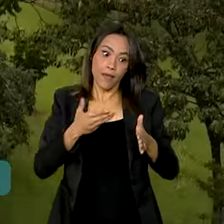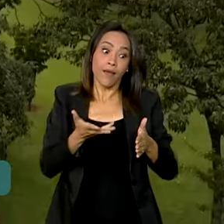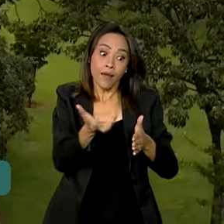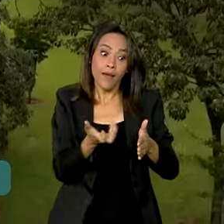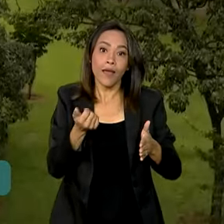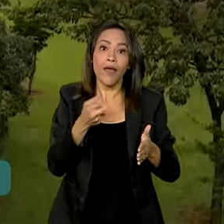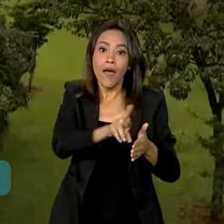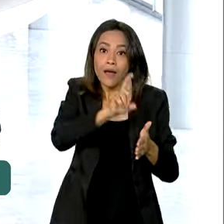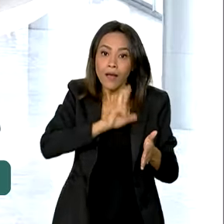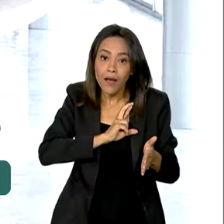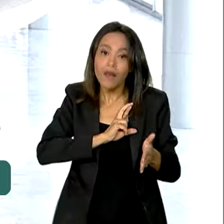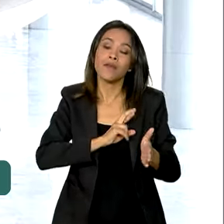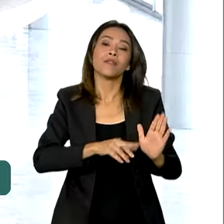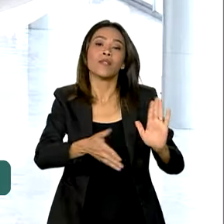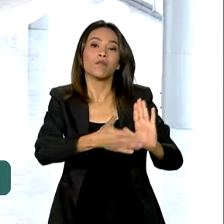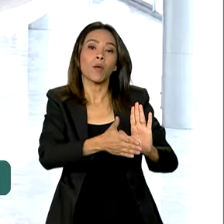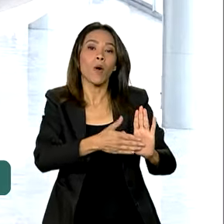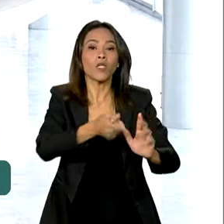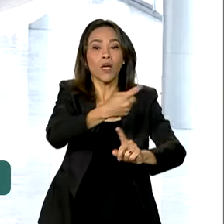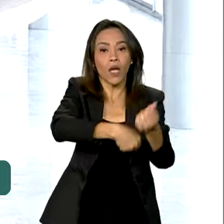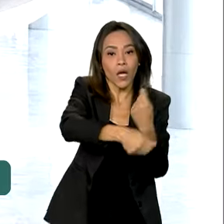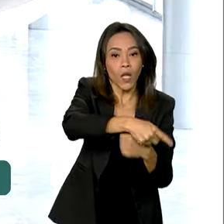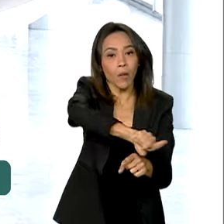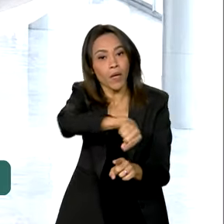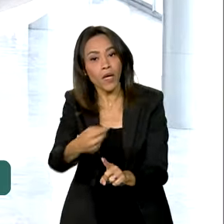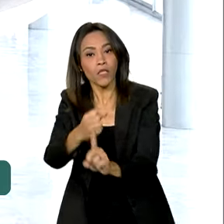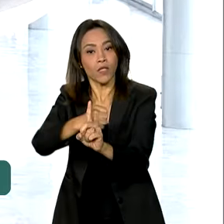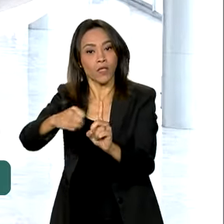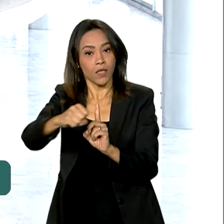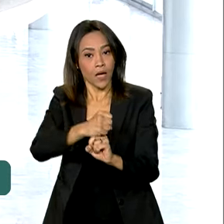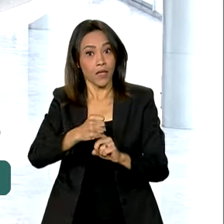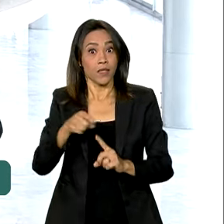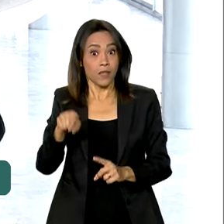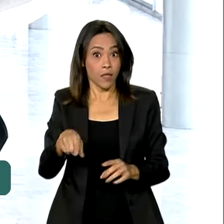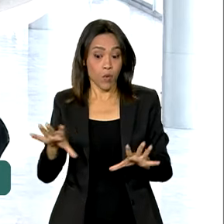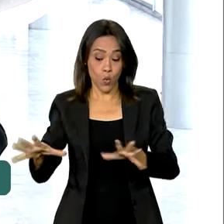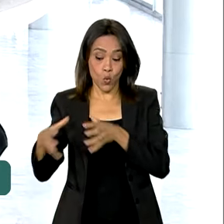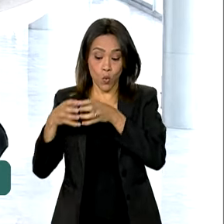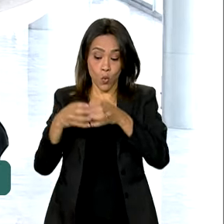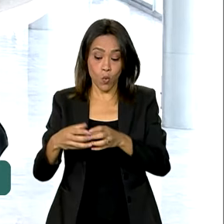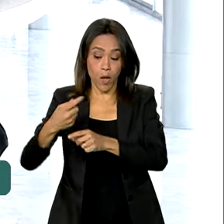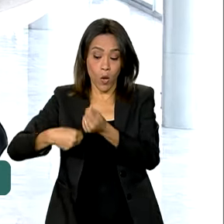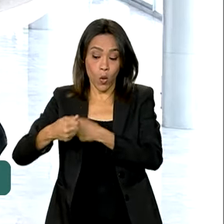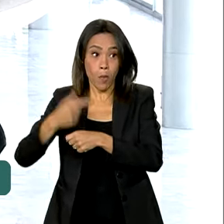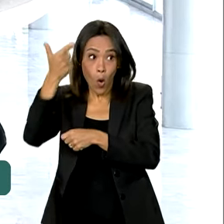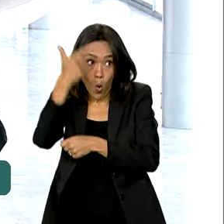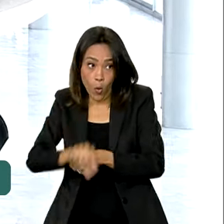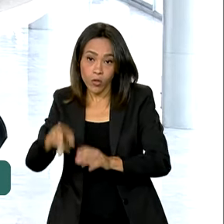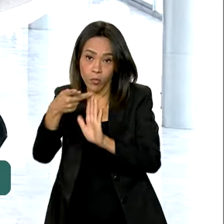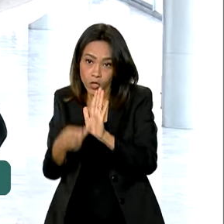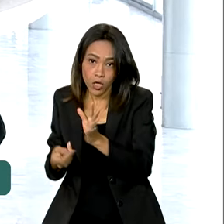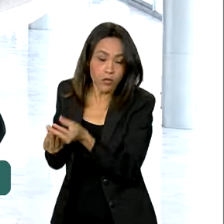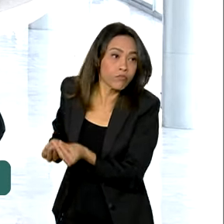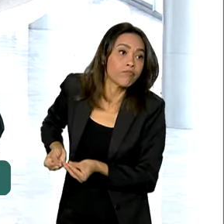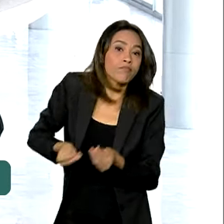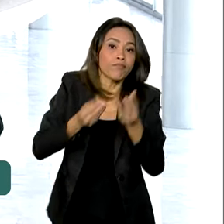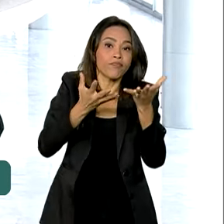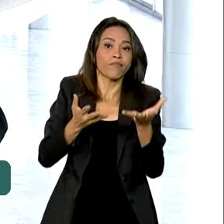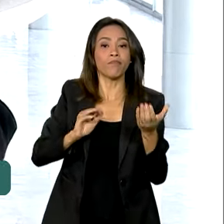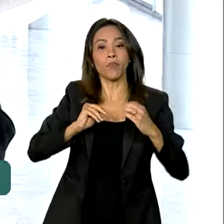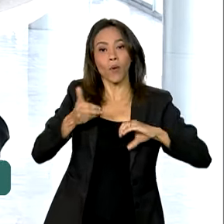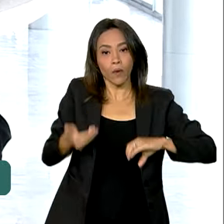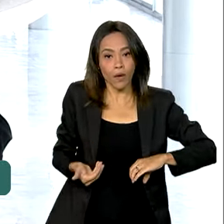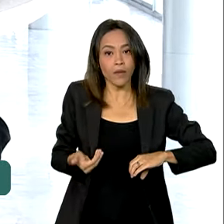e sociais e disse também que nos próximos dias a equipe econômica deve enviar mais um projeto para o Congresso